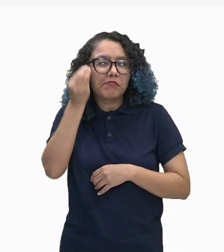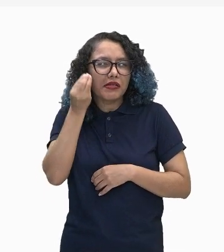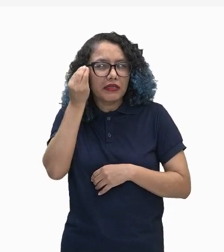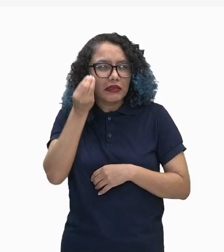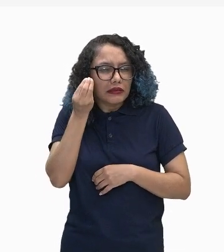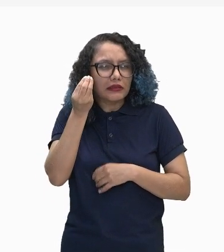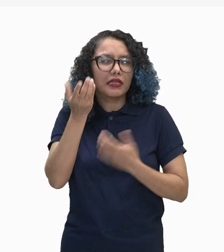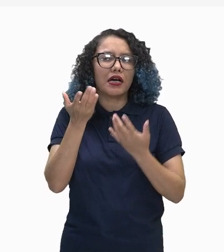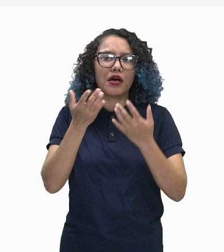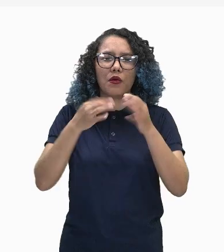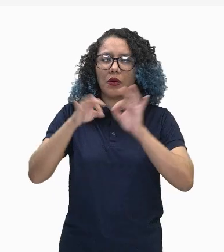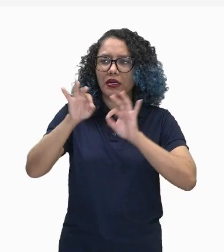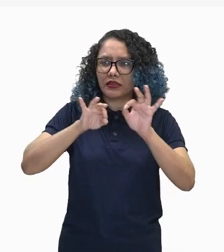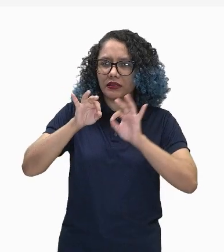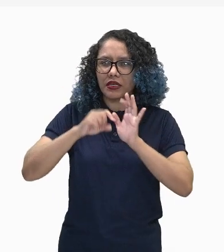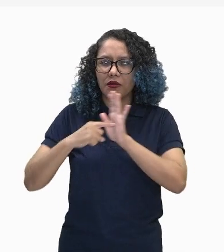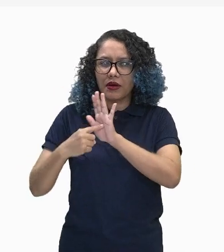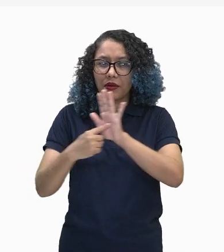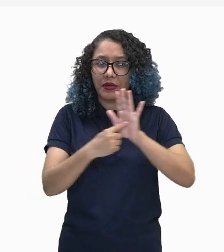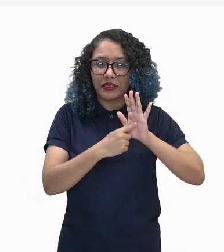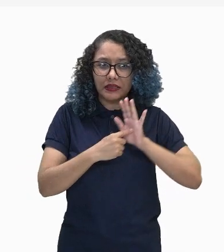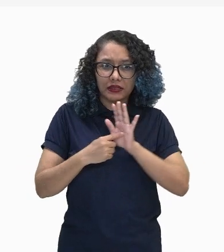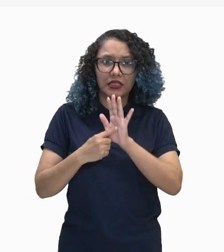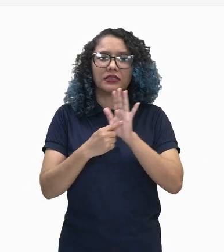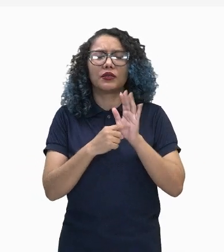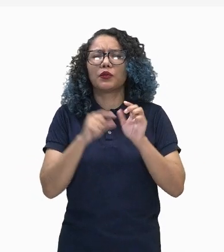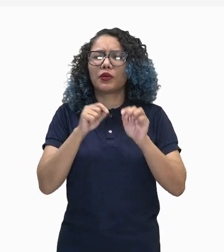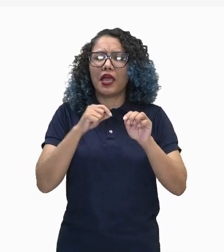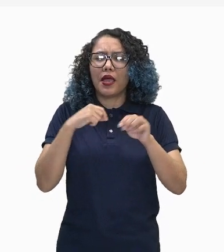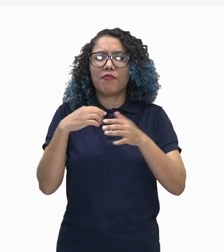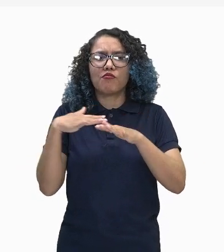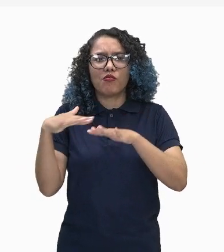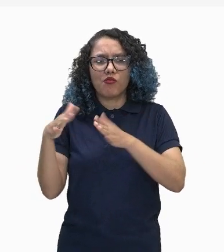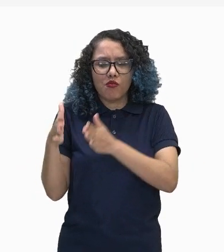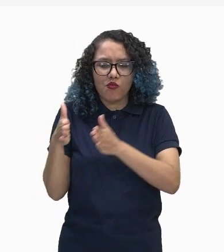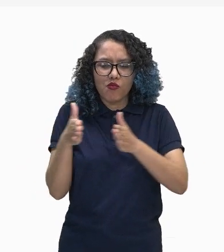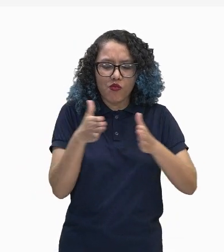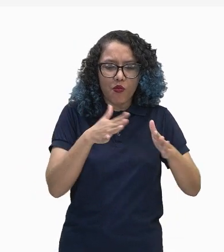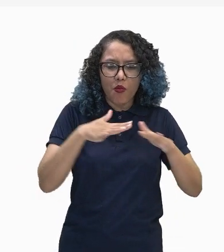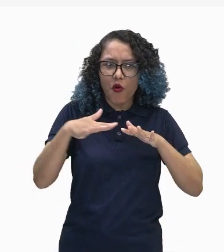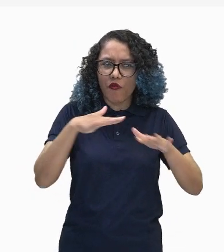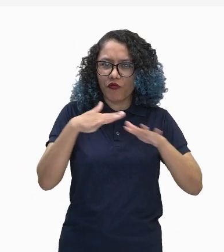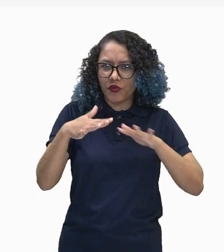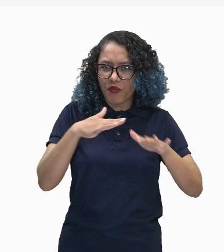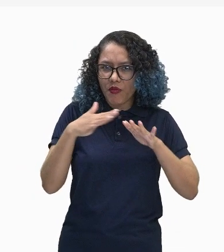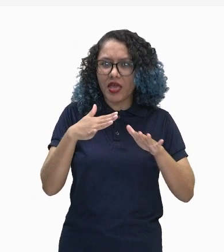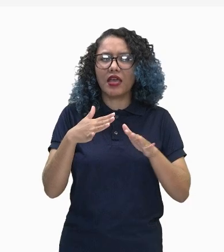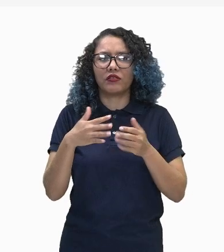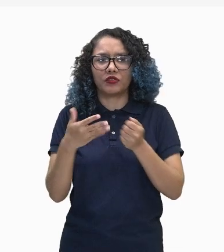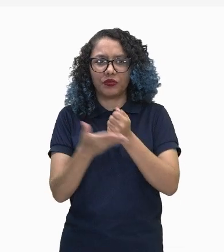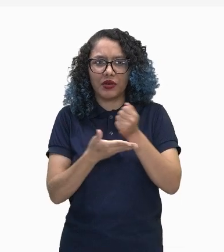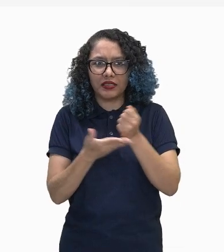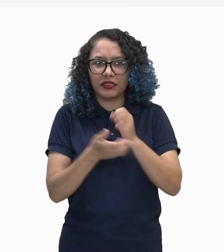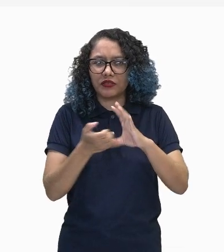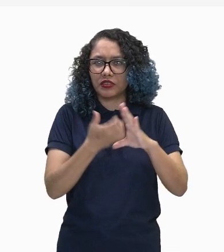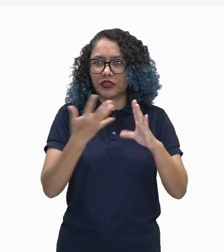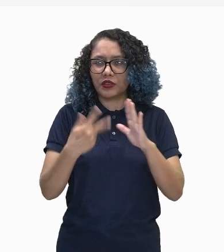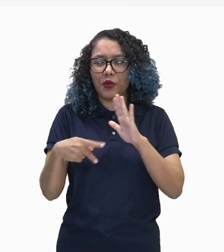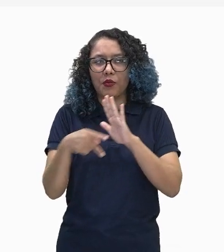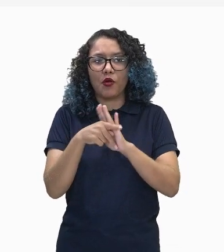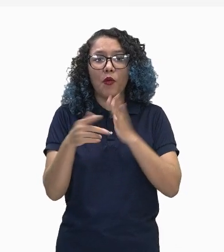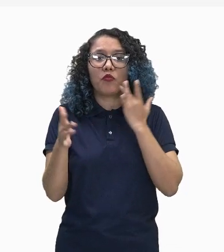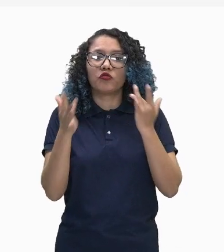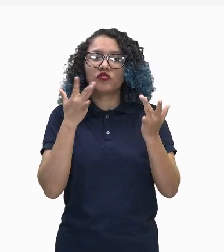experienciação, montagem e apresentação de pequenas coreografias a partir dos elementos de